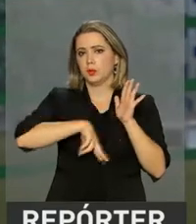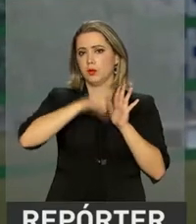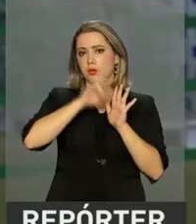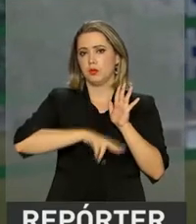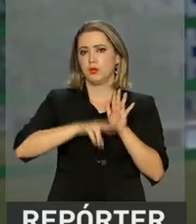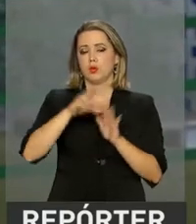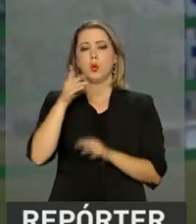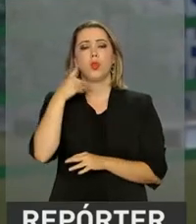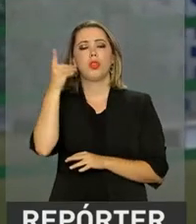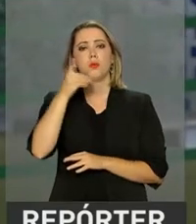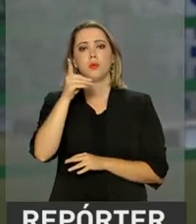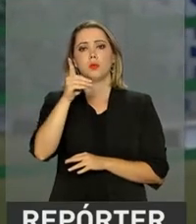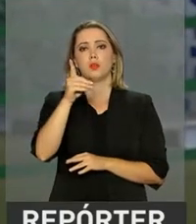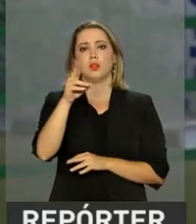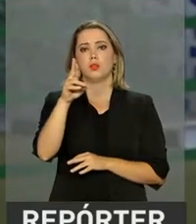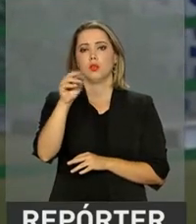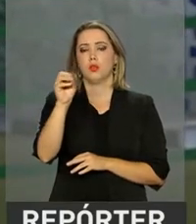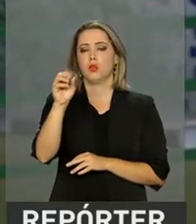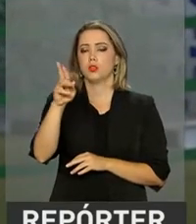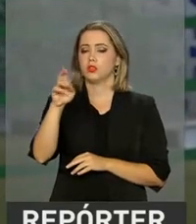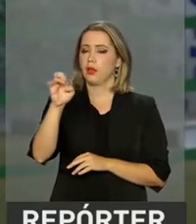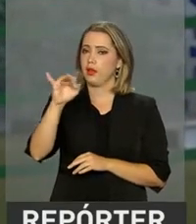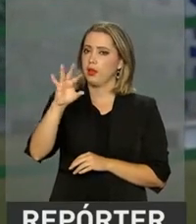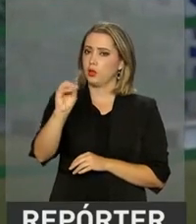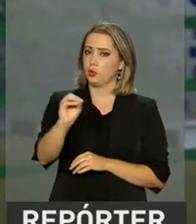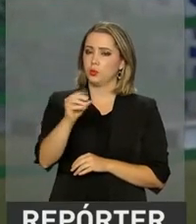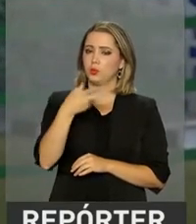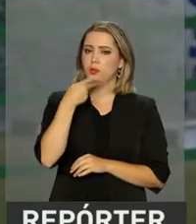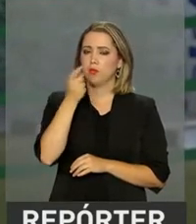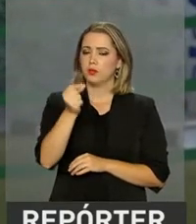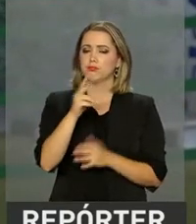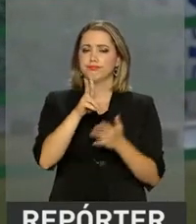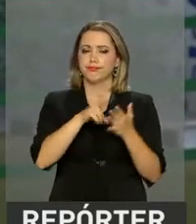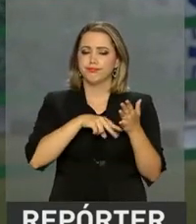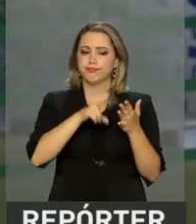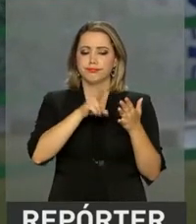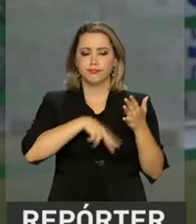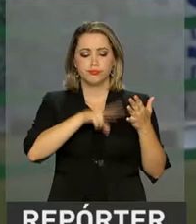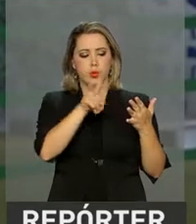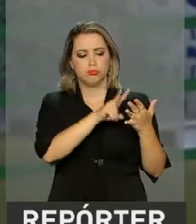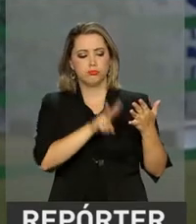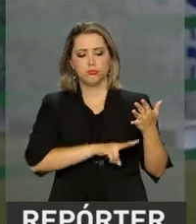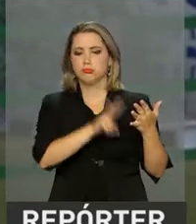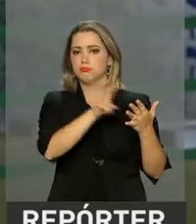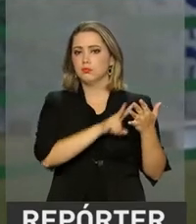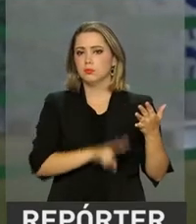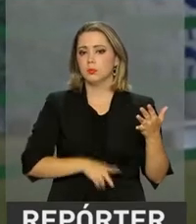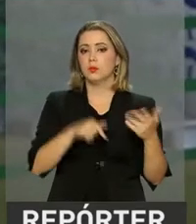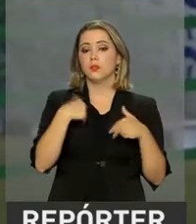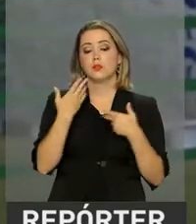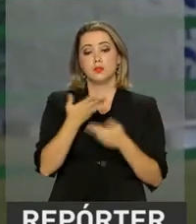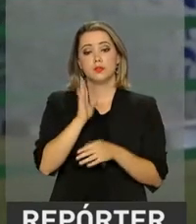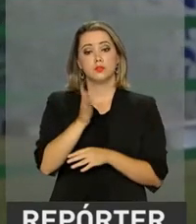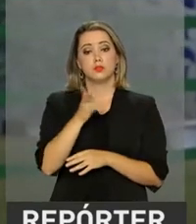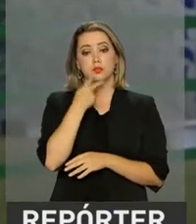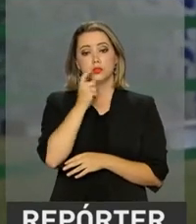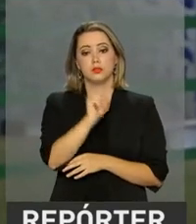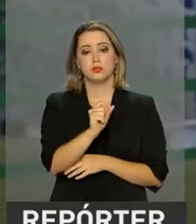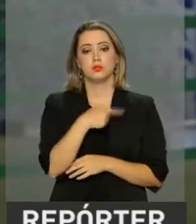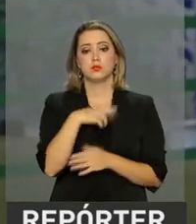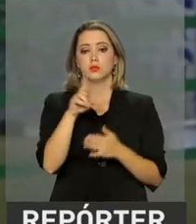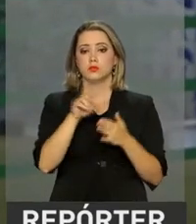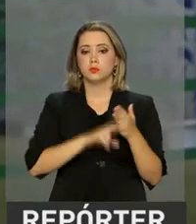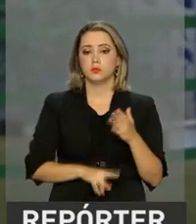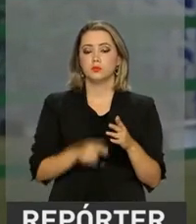deputado Rogério Marinho, está lendo o seu relatório, o seu parecer, no plenário Ulisses Guimarães. Como você falou, esse